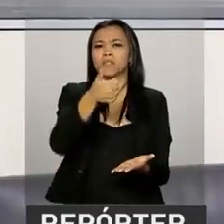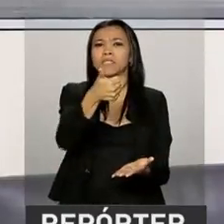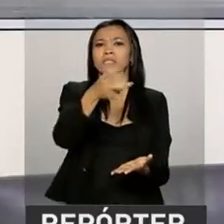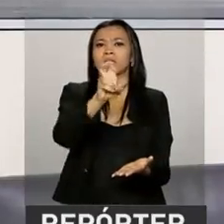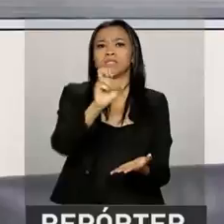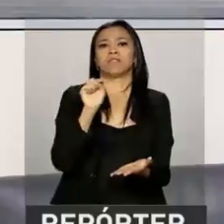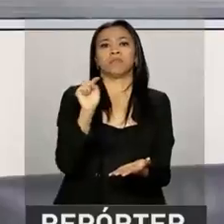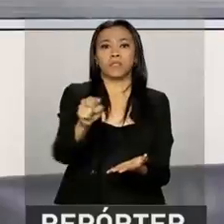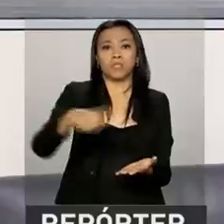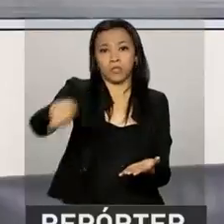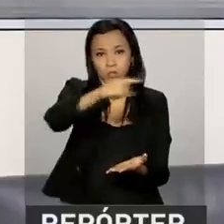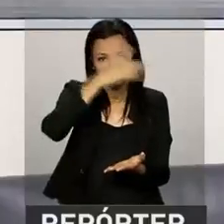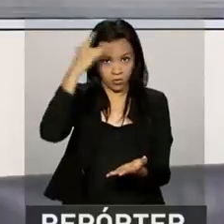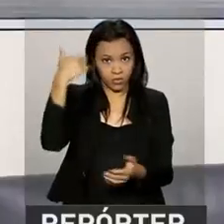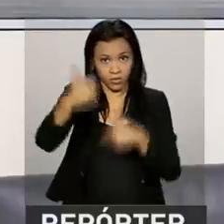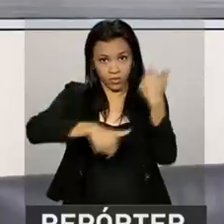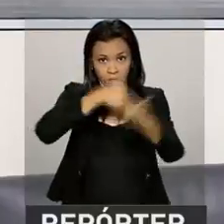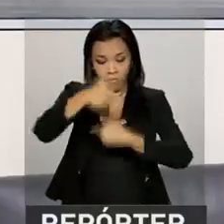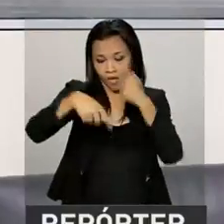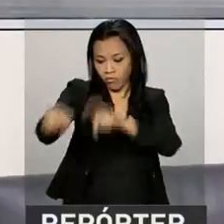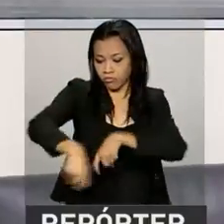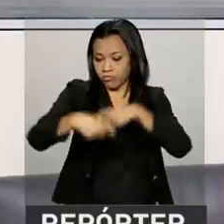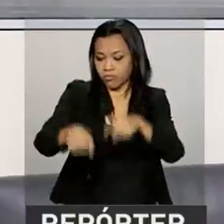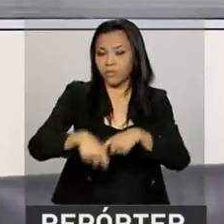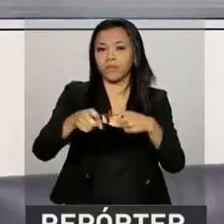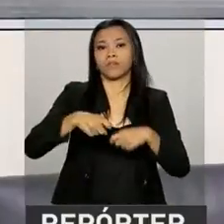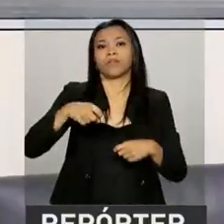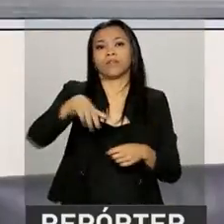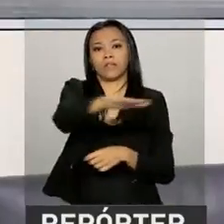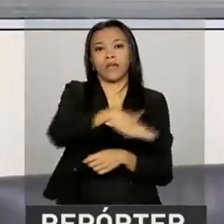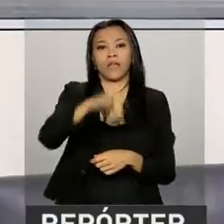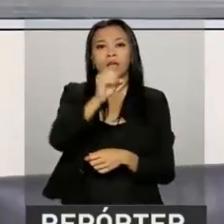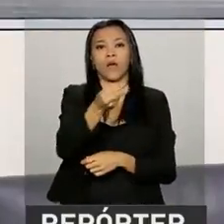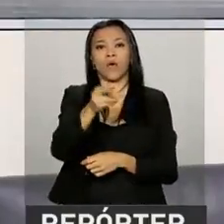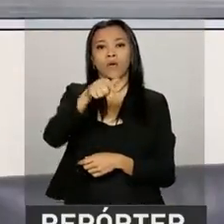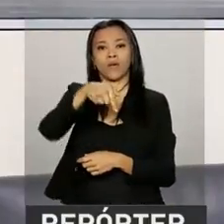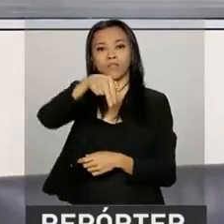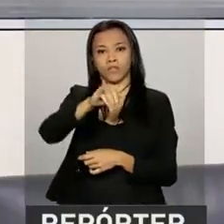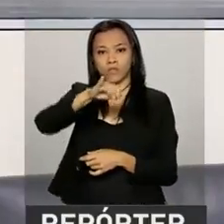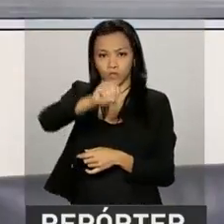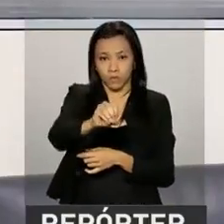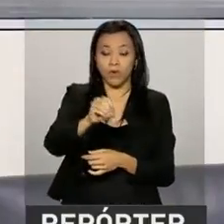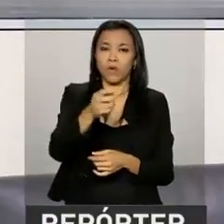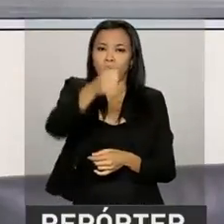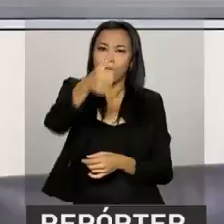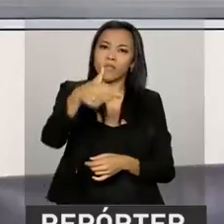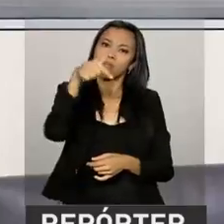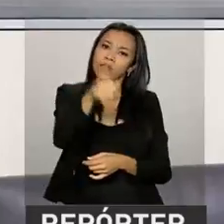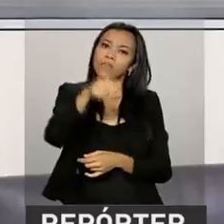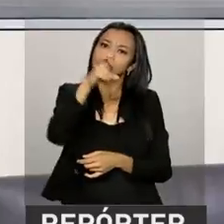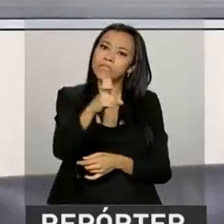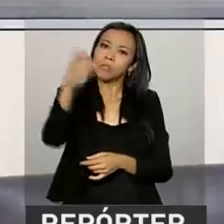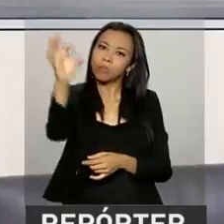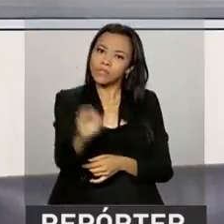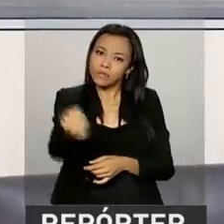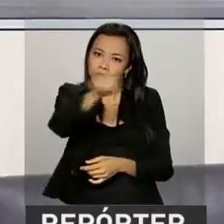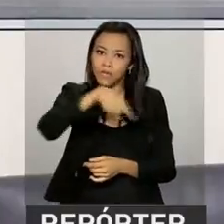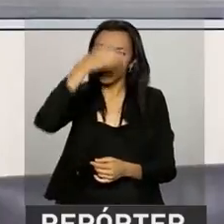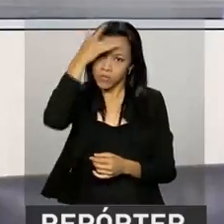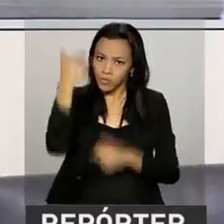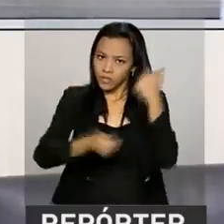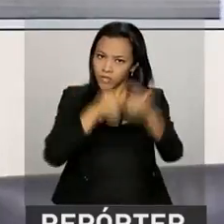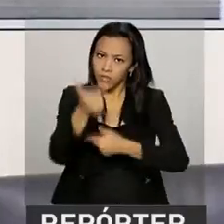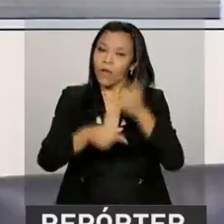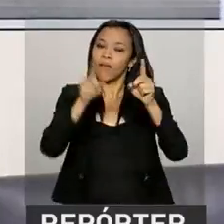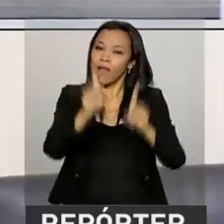produtores orgânicos registrados no cadastro sendo que quase 75% desses produtores são